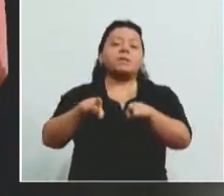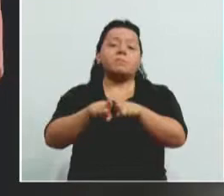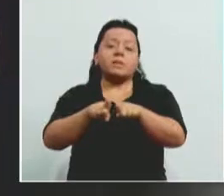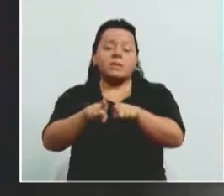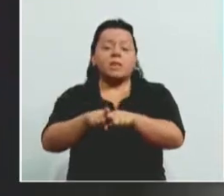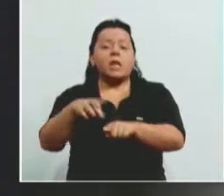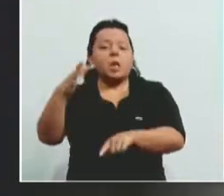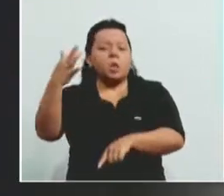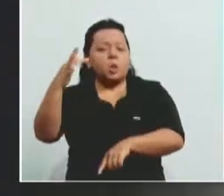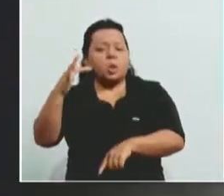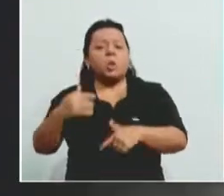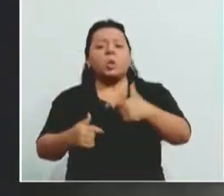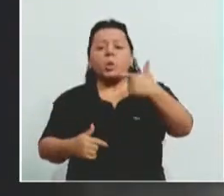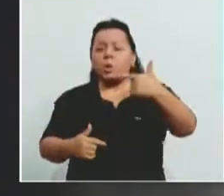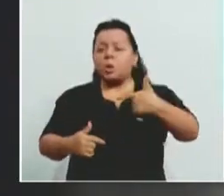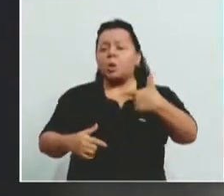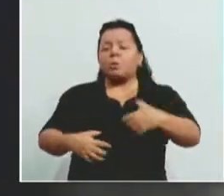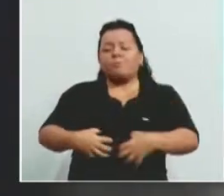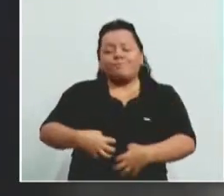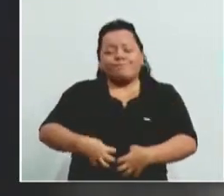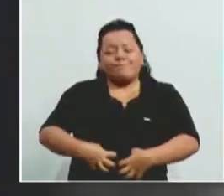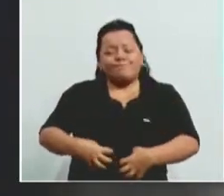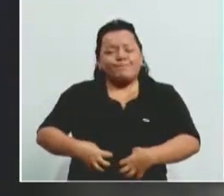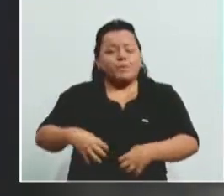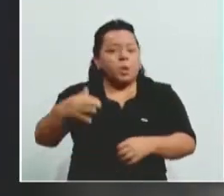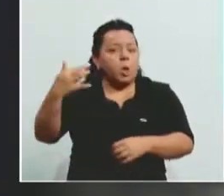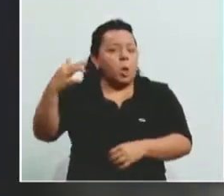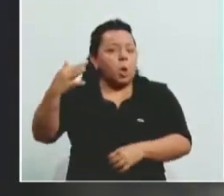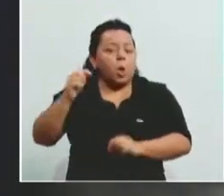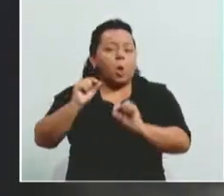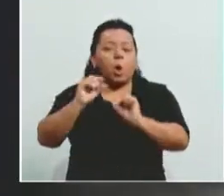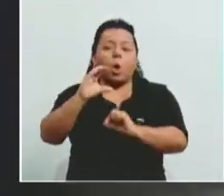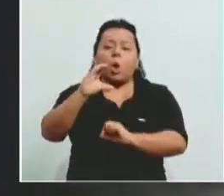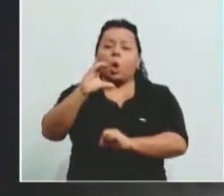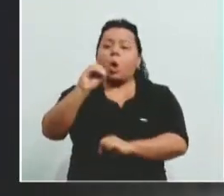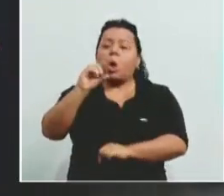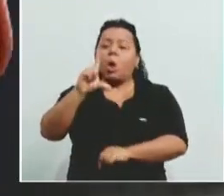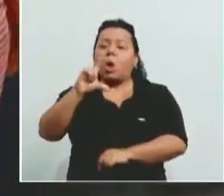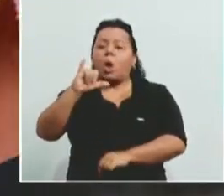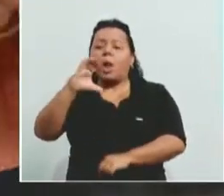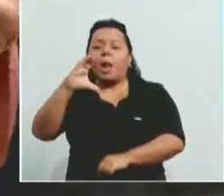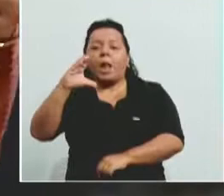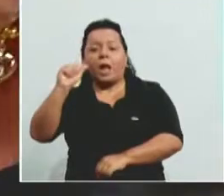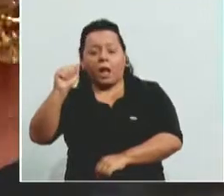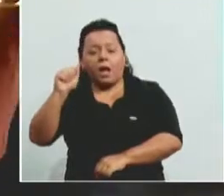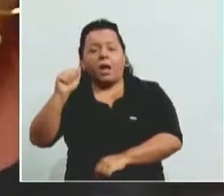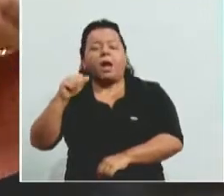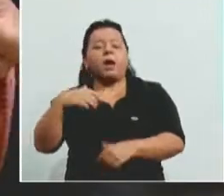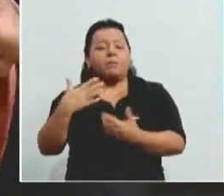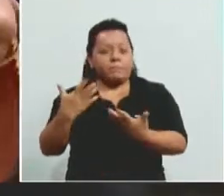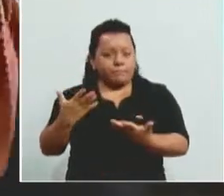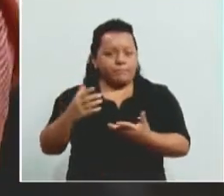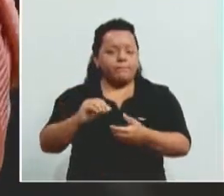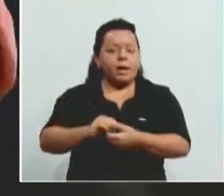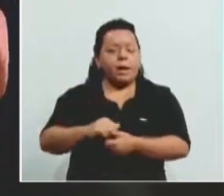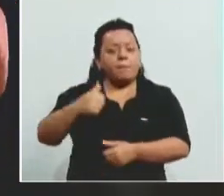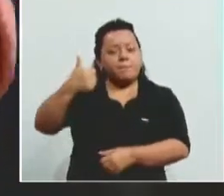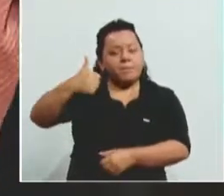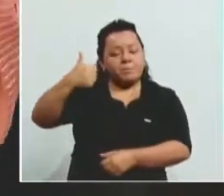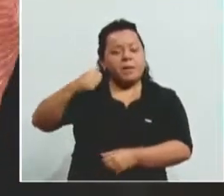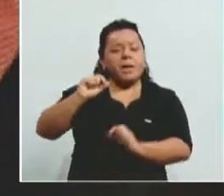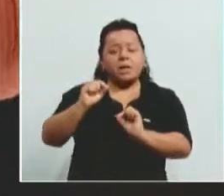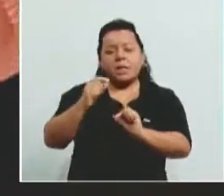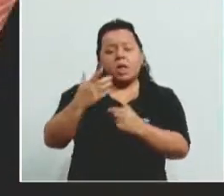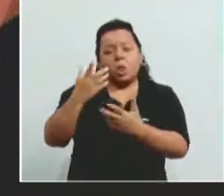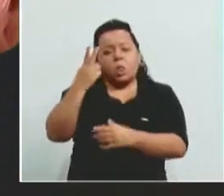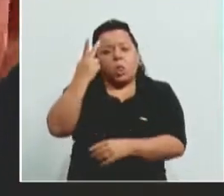no consultório. Cólica primária é aquela cólica que não é porque a paciente tem doença, que tem algum problema. Então, a